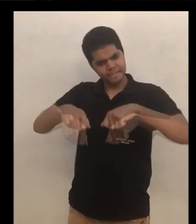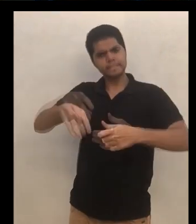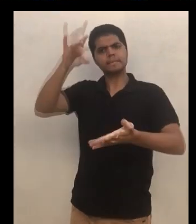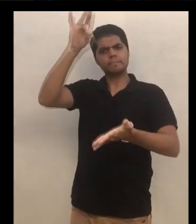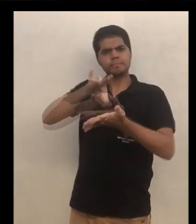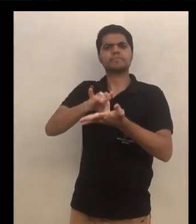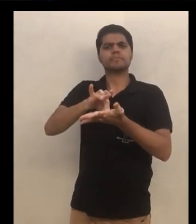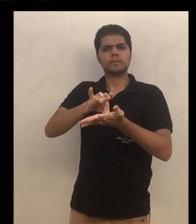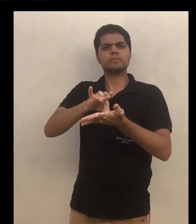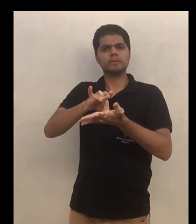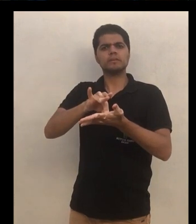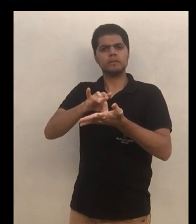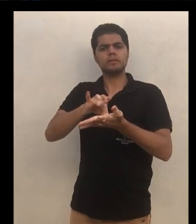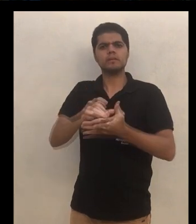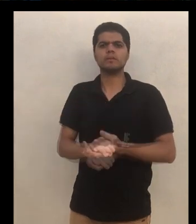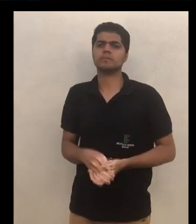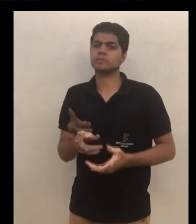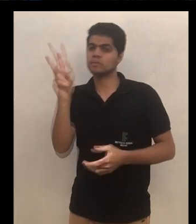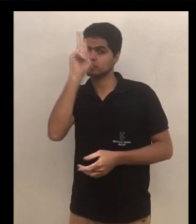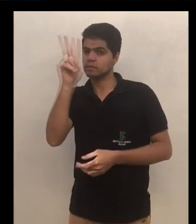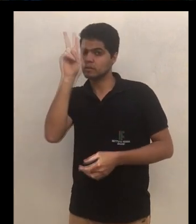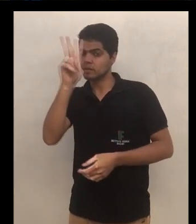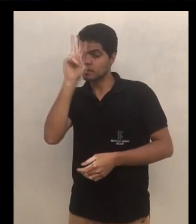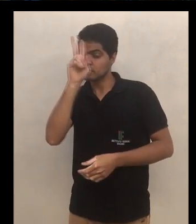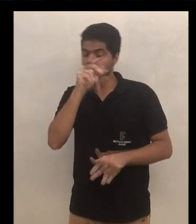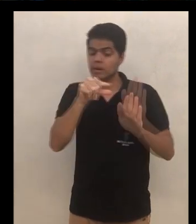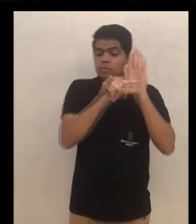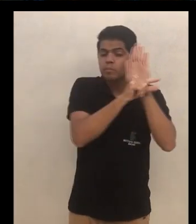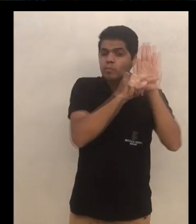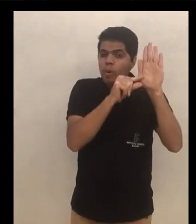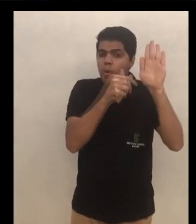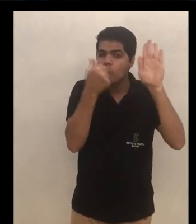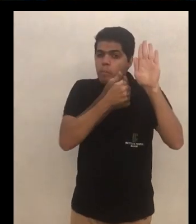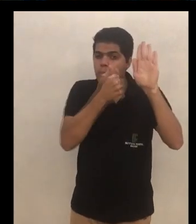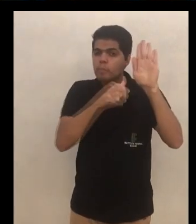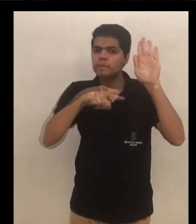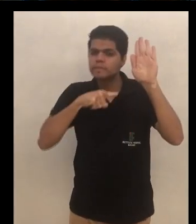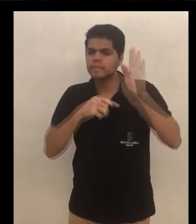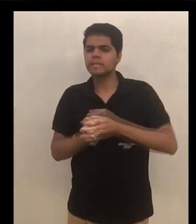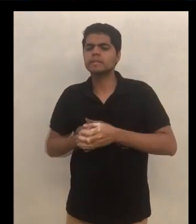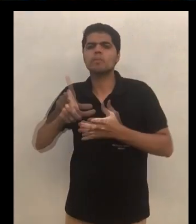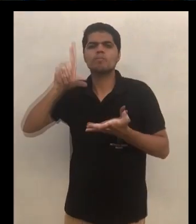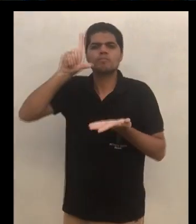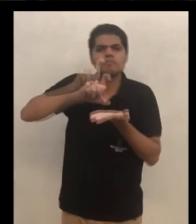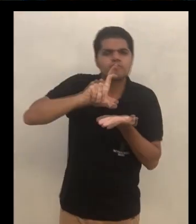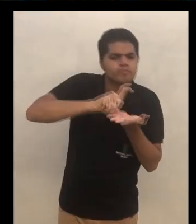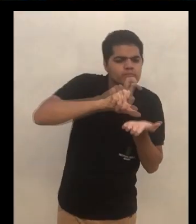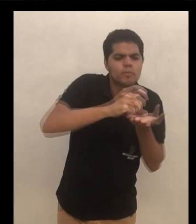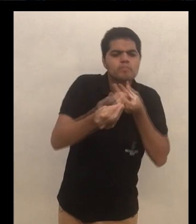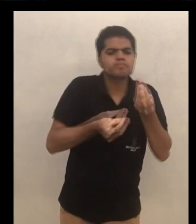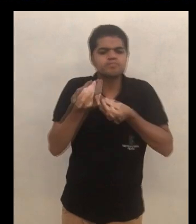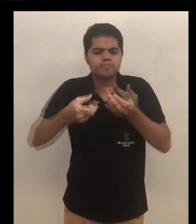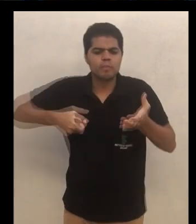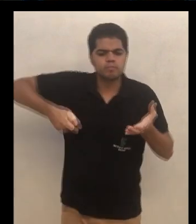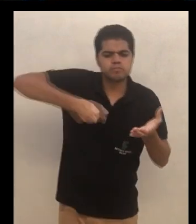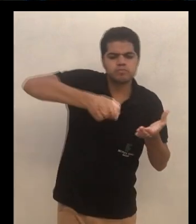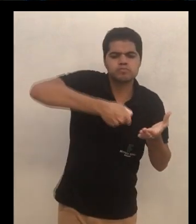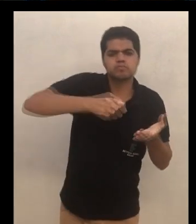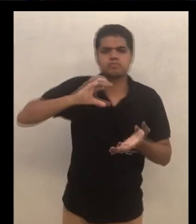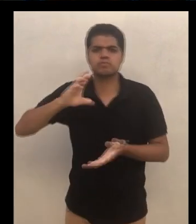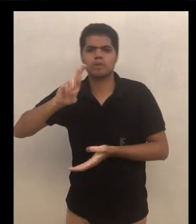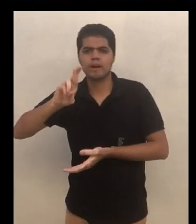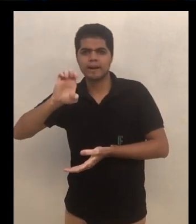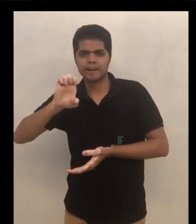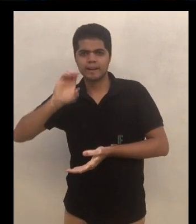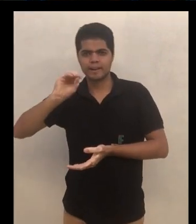fundamental, certo? Lembrando que no anexo 1 trata dos desinfetantes que pode ser utilizado, a creolina,